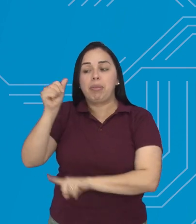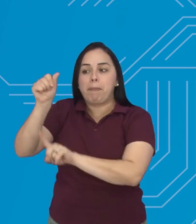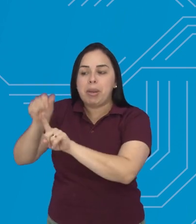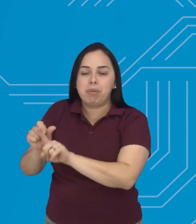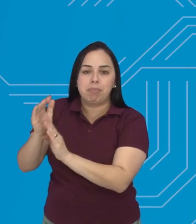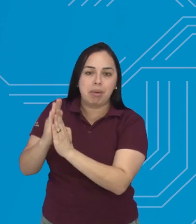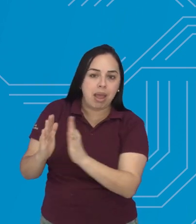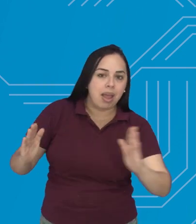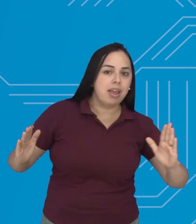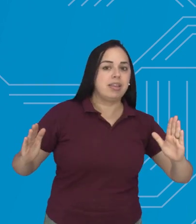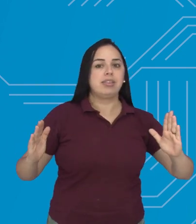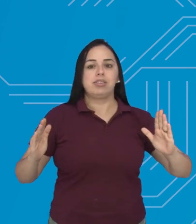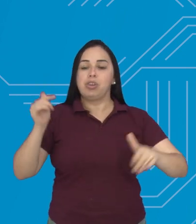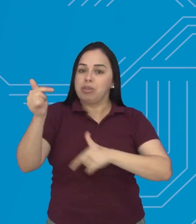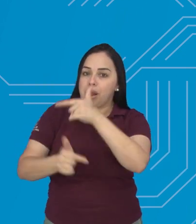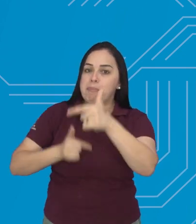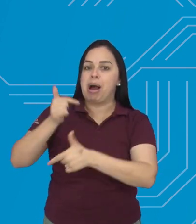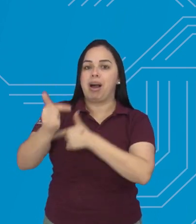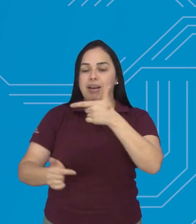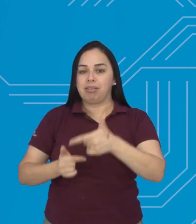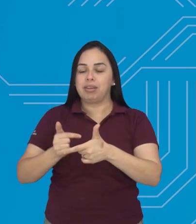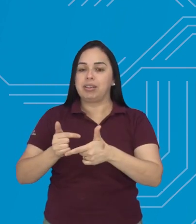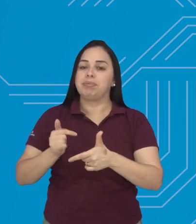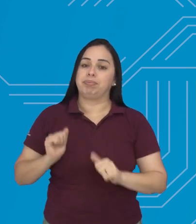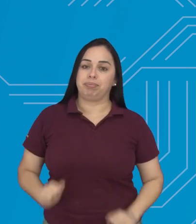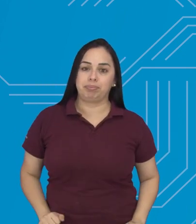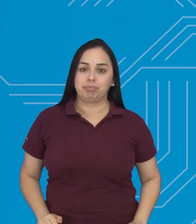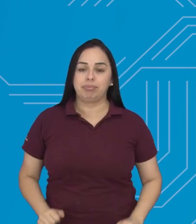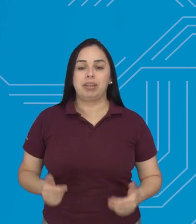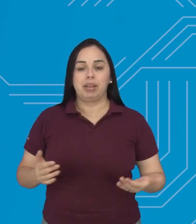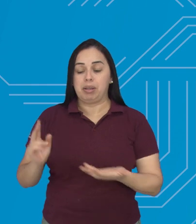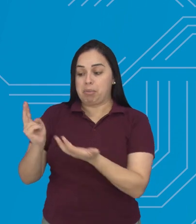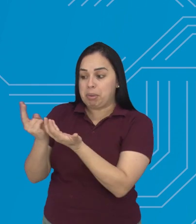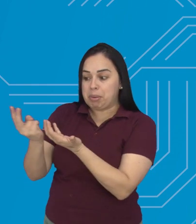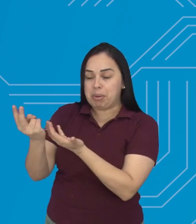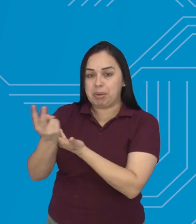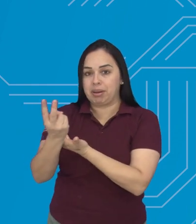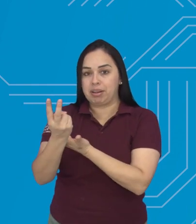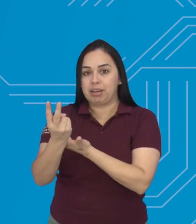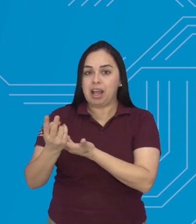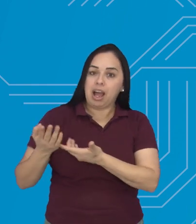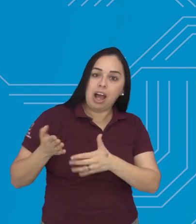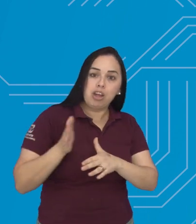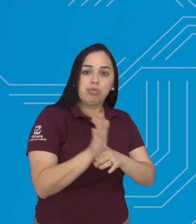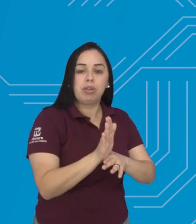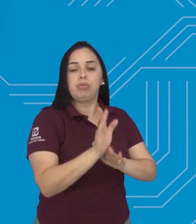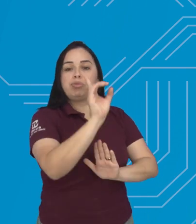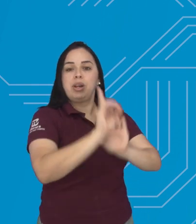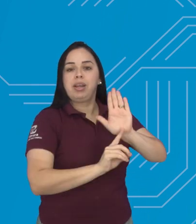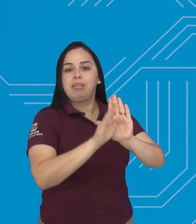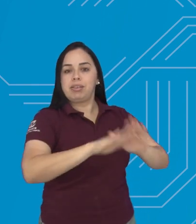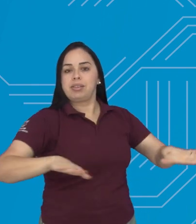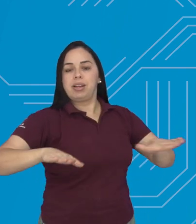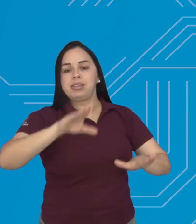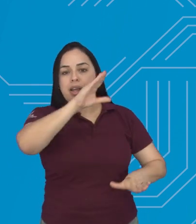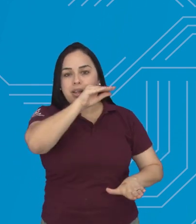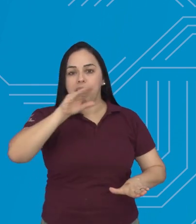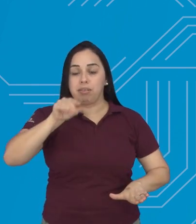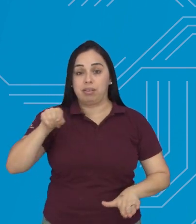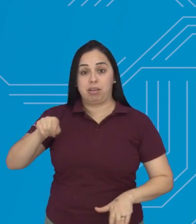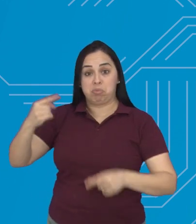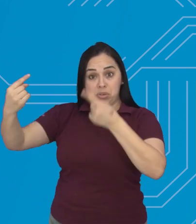que à noite. A gente sabe que a gente tem que ficar atento à nossa comunidade, ao nosso bairro, para saber se estão havendo